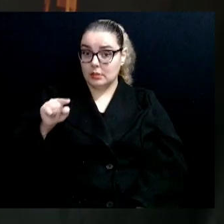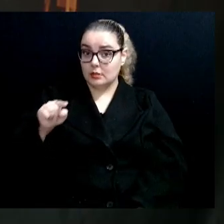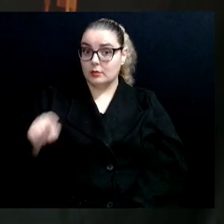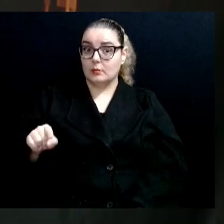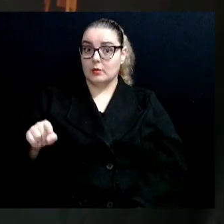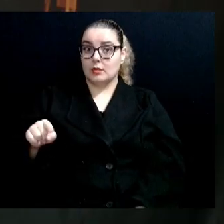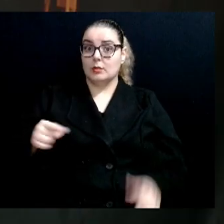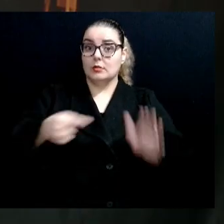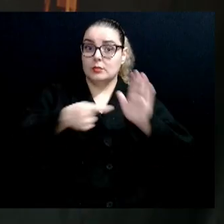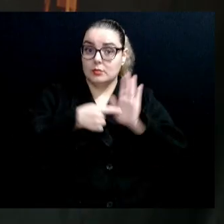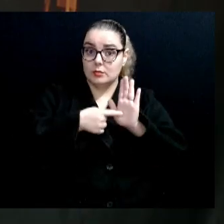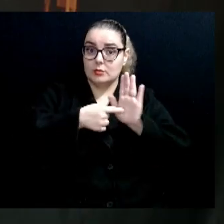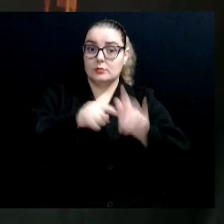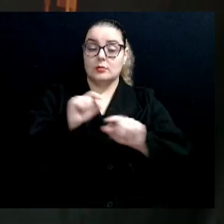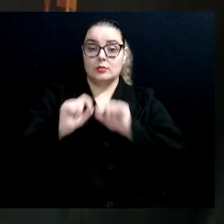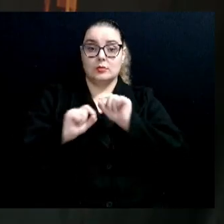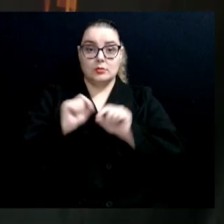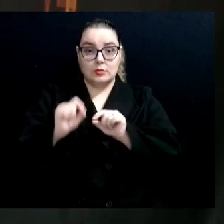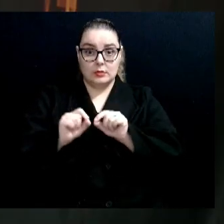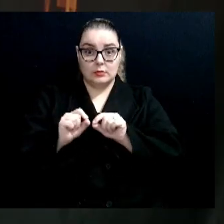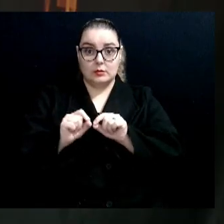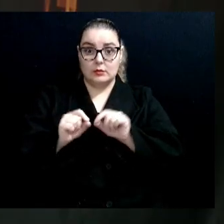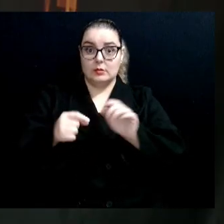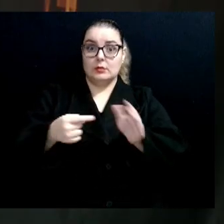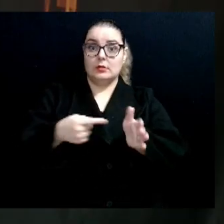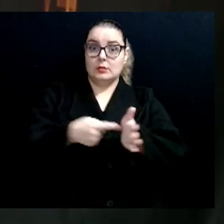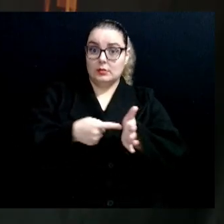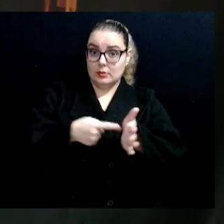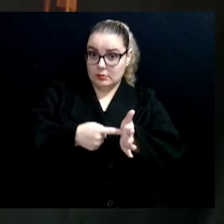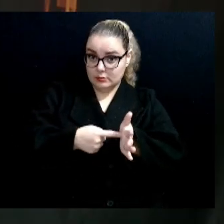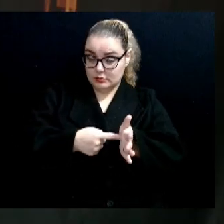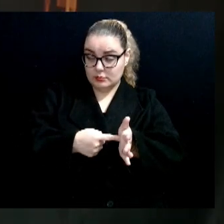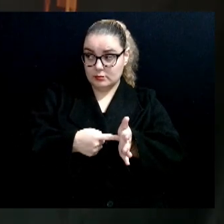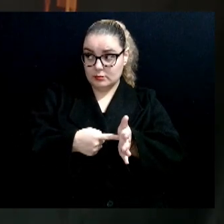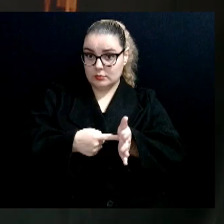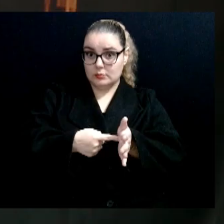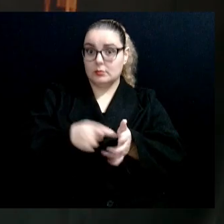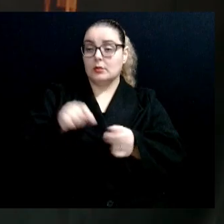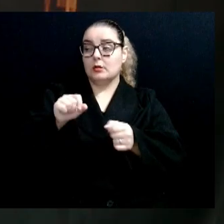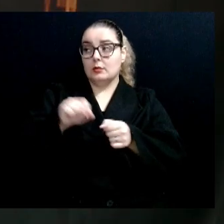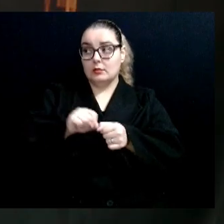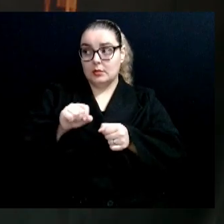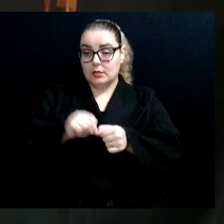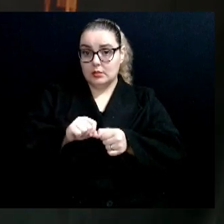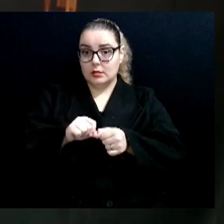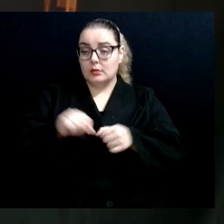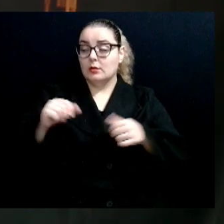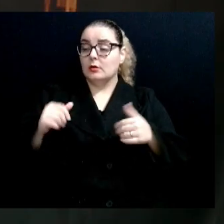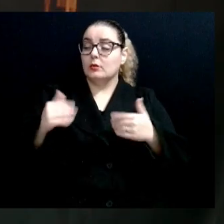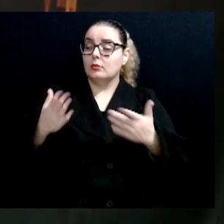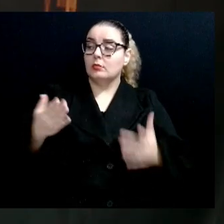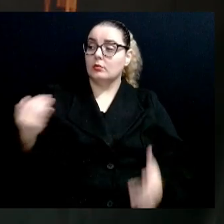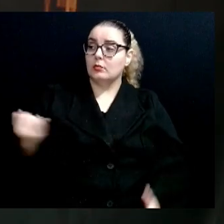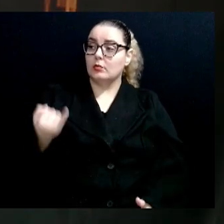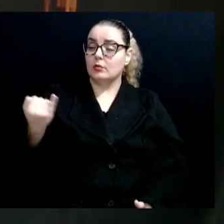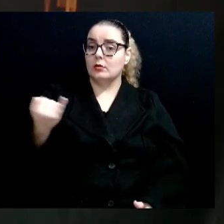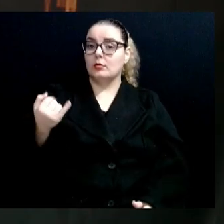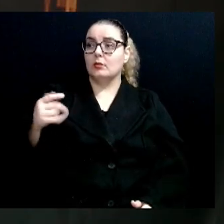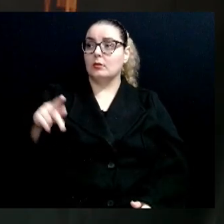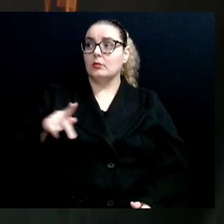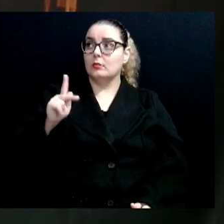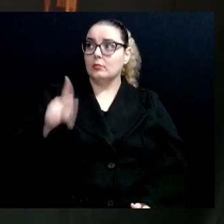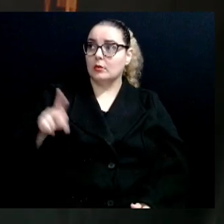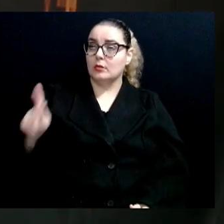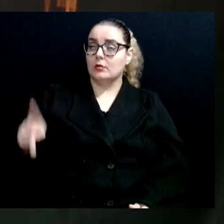que a denúncia está sendo feita. Qual que é a importância, professor, desse momento